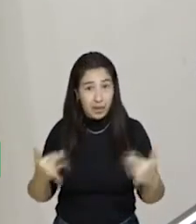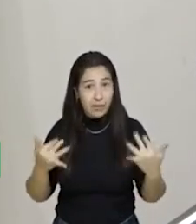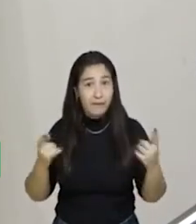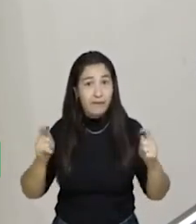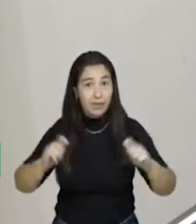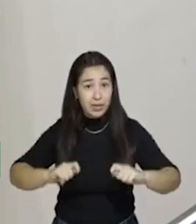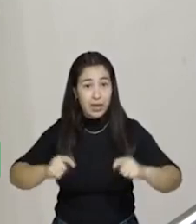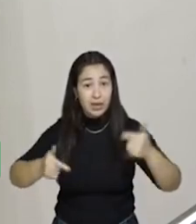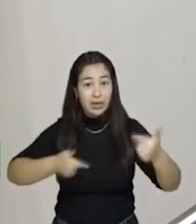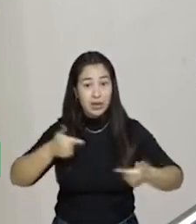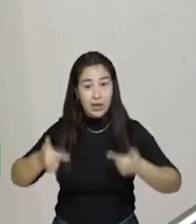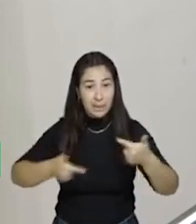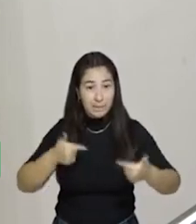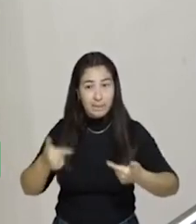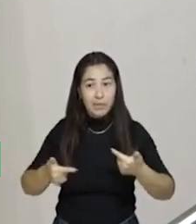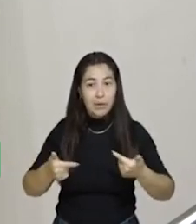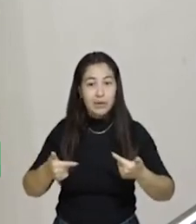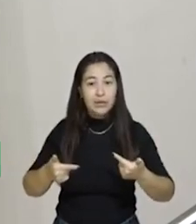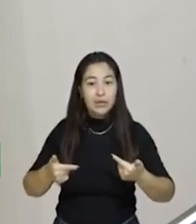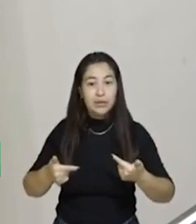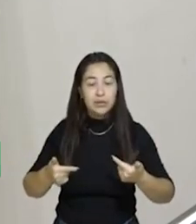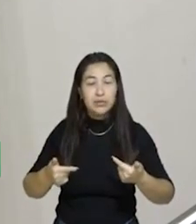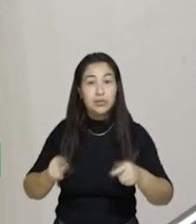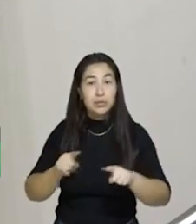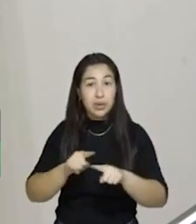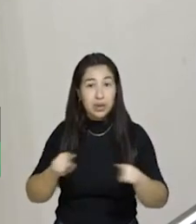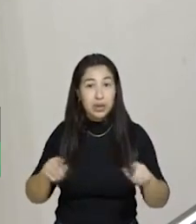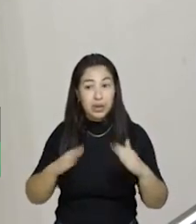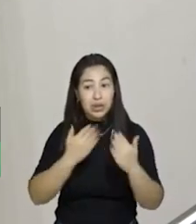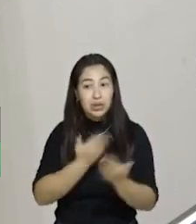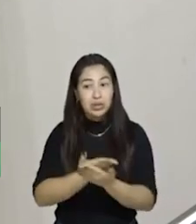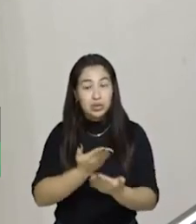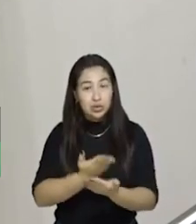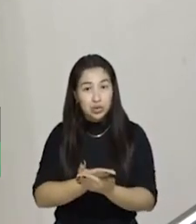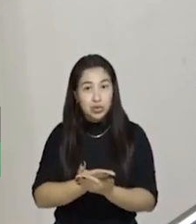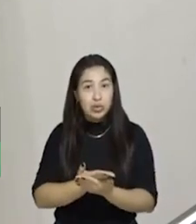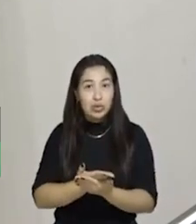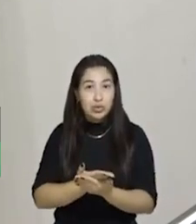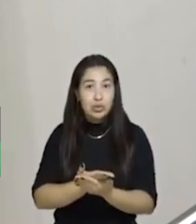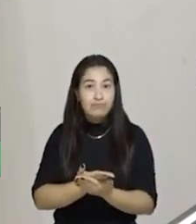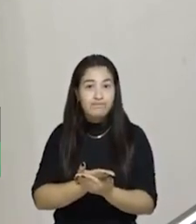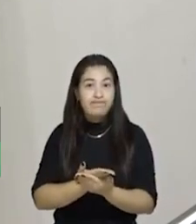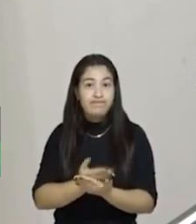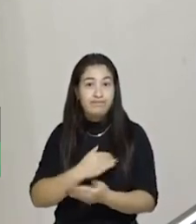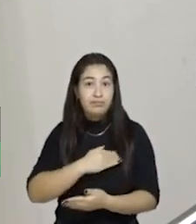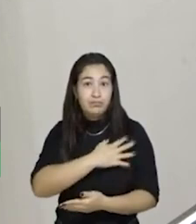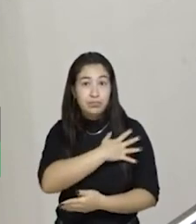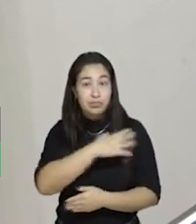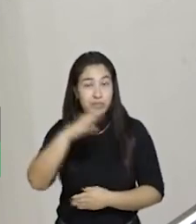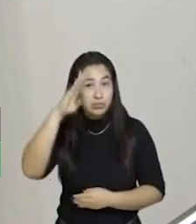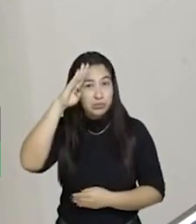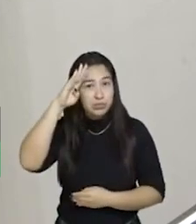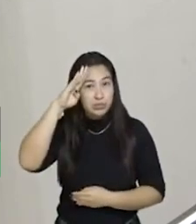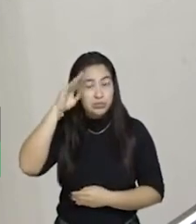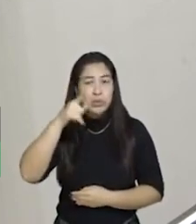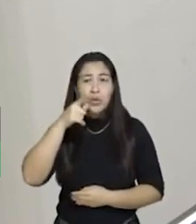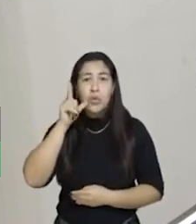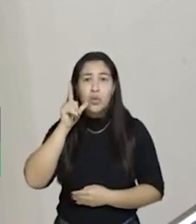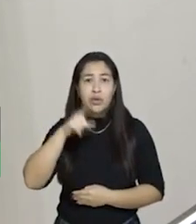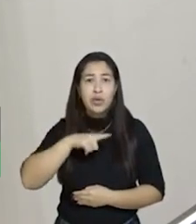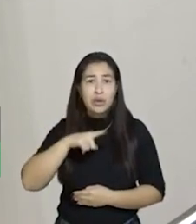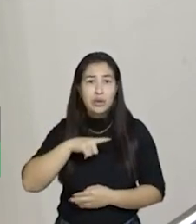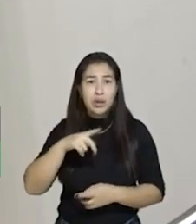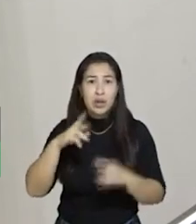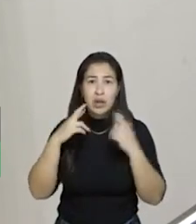com a frente parlamentar de Apoio às escolas ontem mesmo tivemos uma excelente audiência pública aqui no município de São